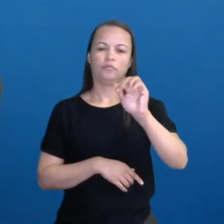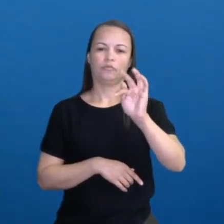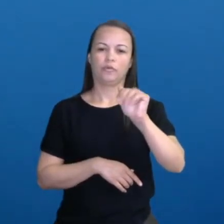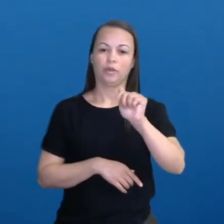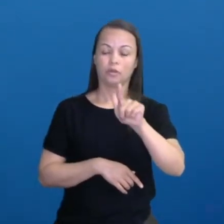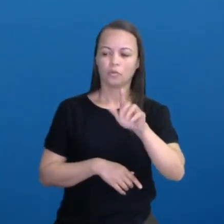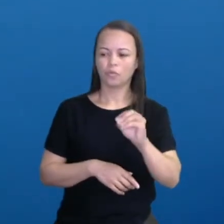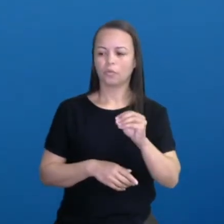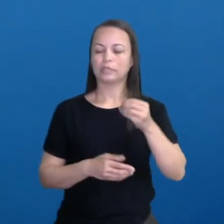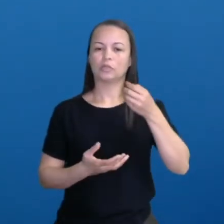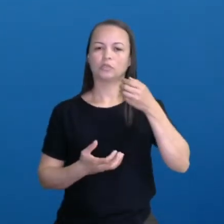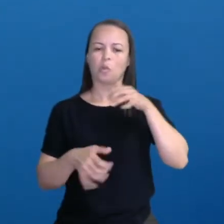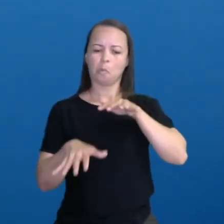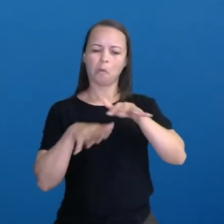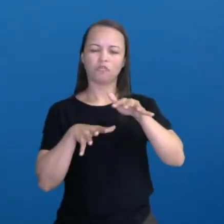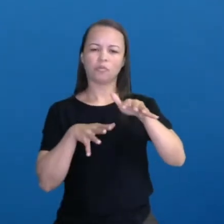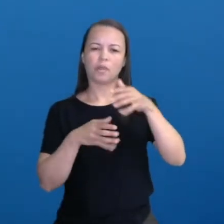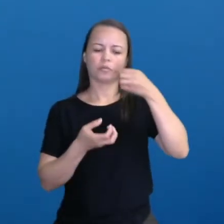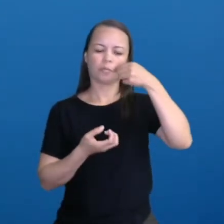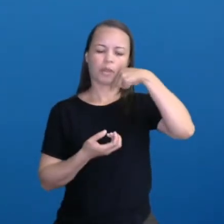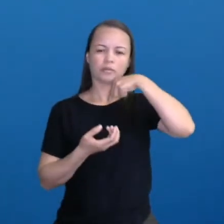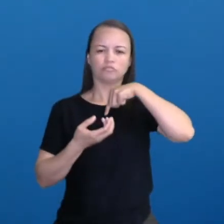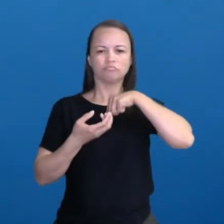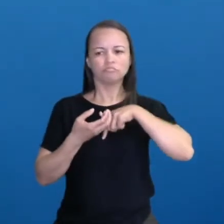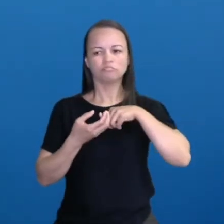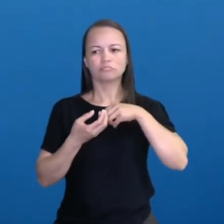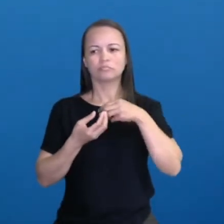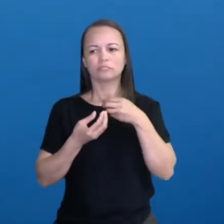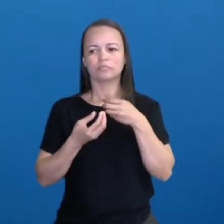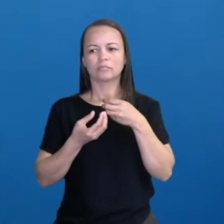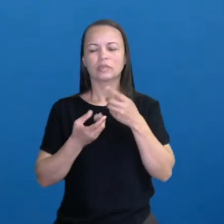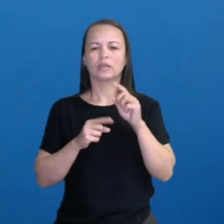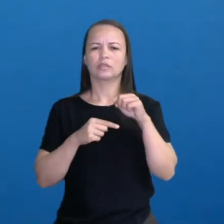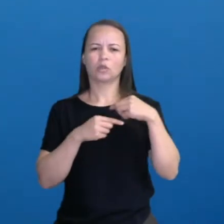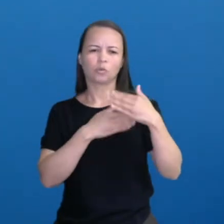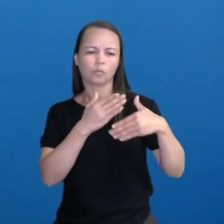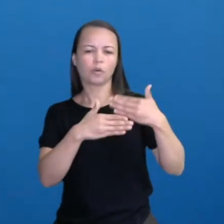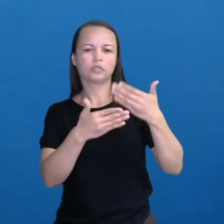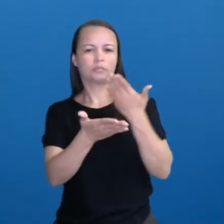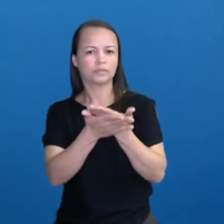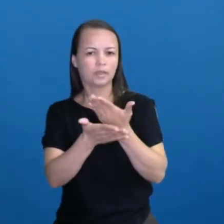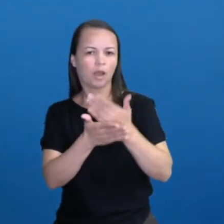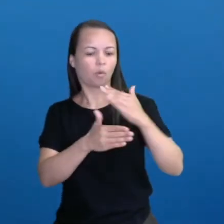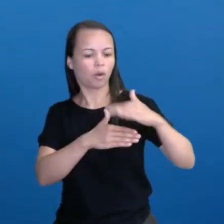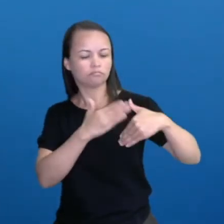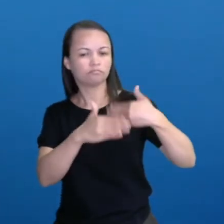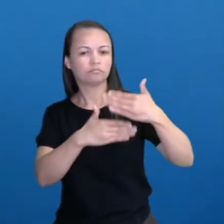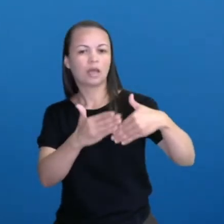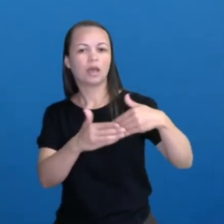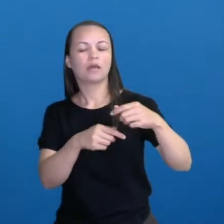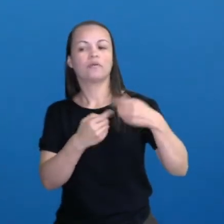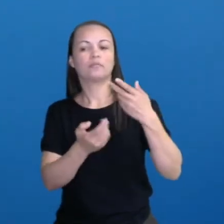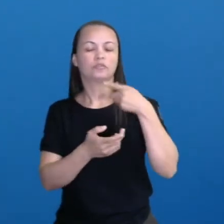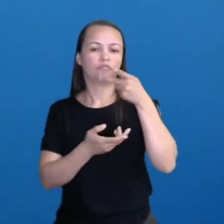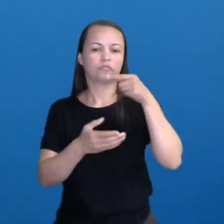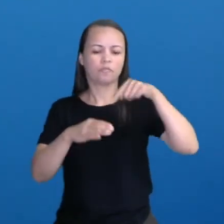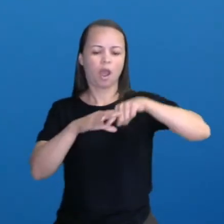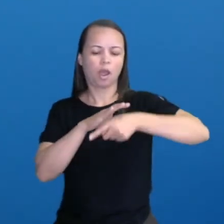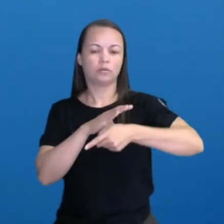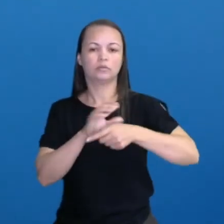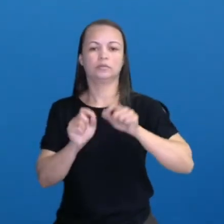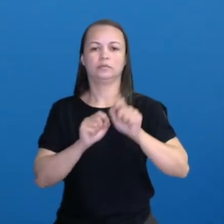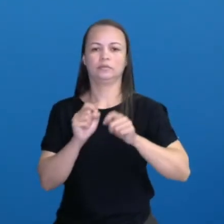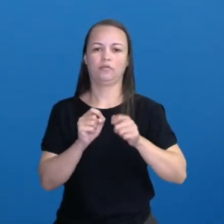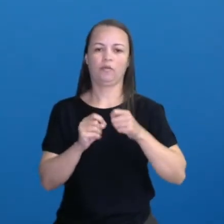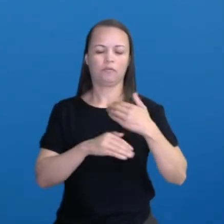de movimentos peristálticos, tá? E a gente, com certeza, em nossas próximas aulas, a gente vai aprofundar muito mais quando a gente vai falando de cada um